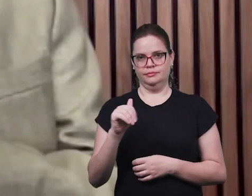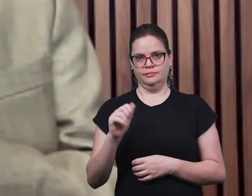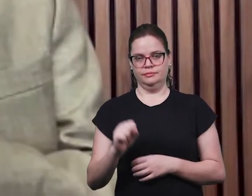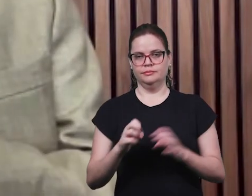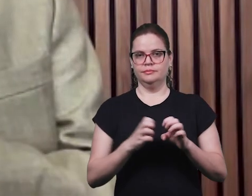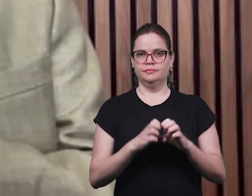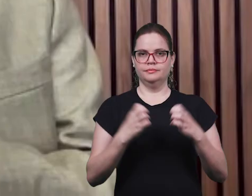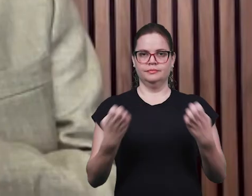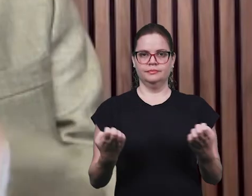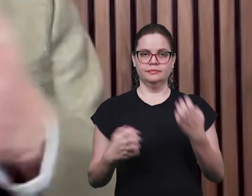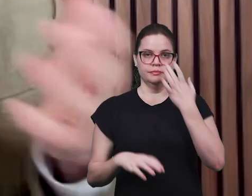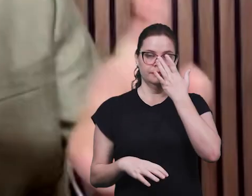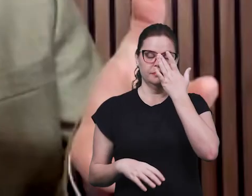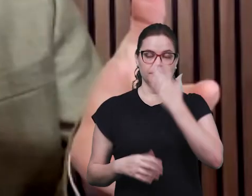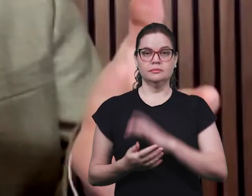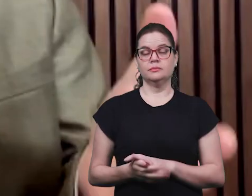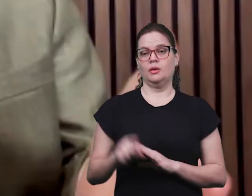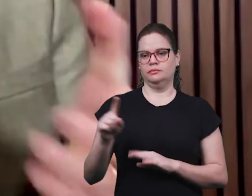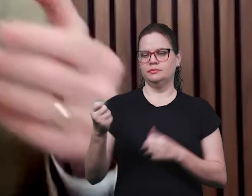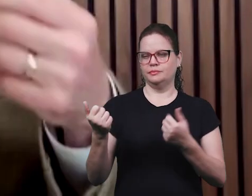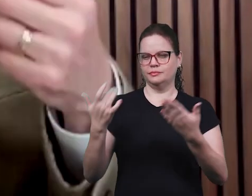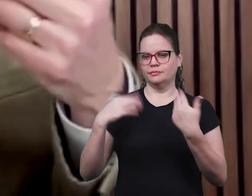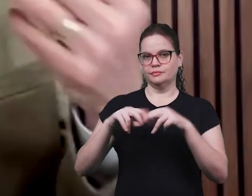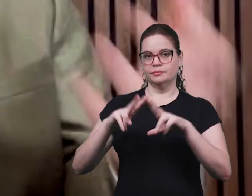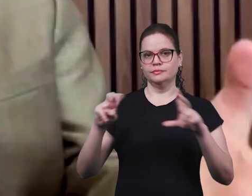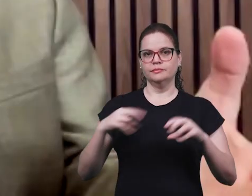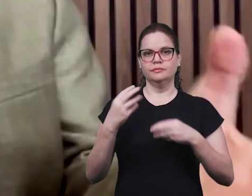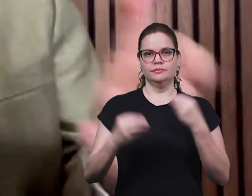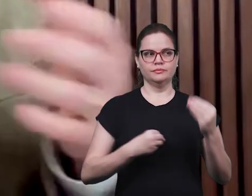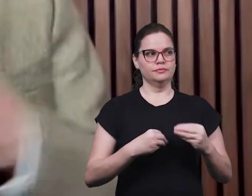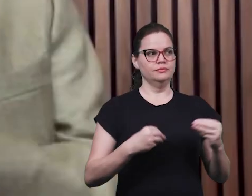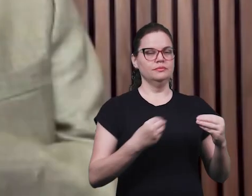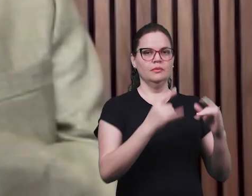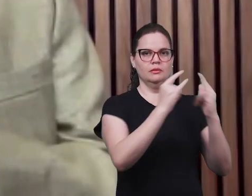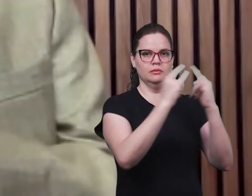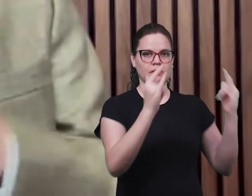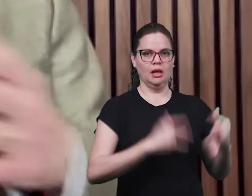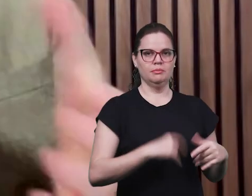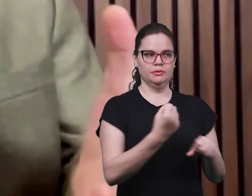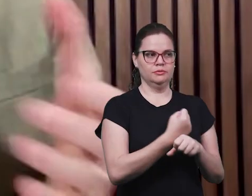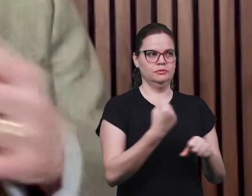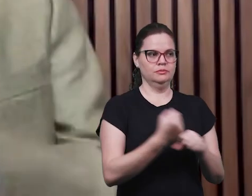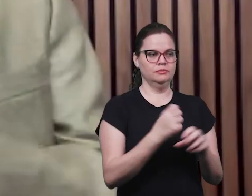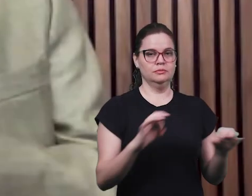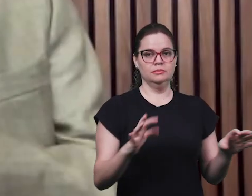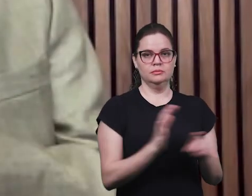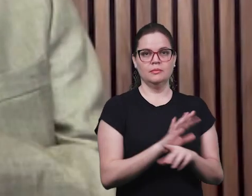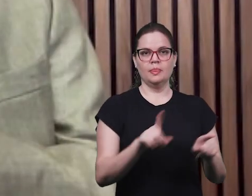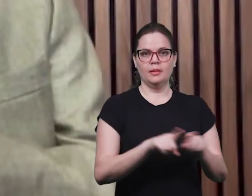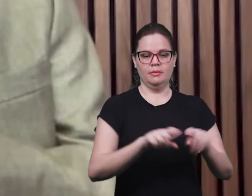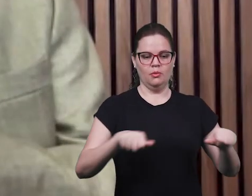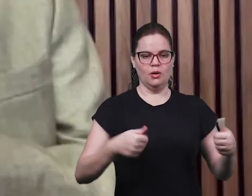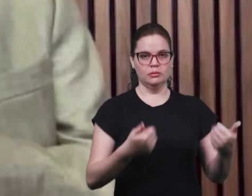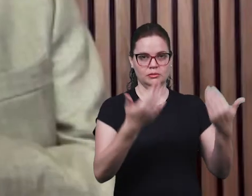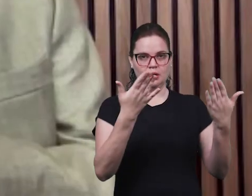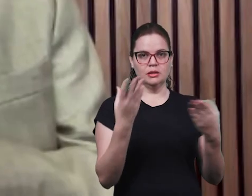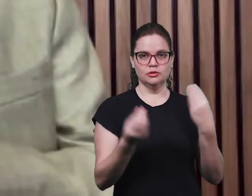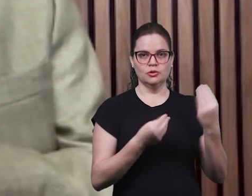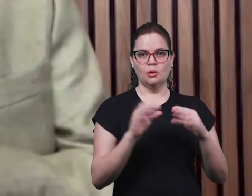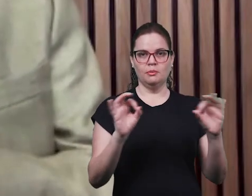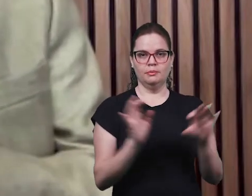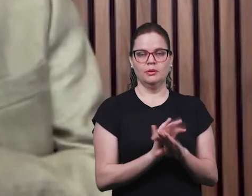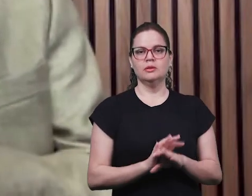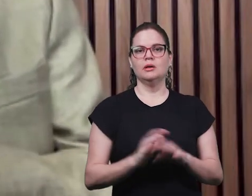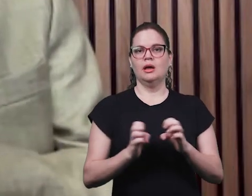citou a consagração do templo, você citou o levantamento do altar, né? Está